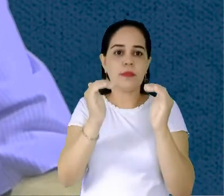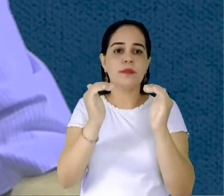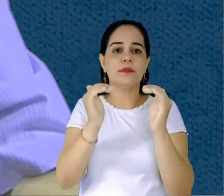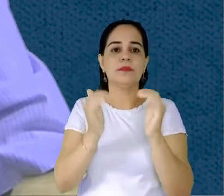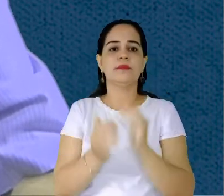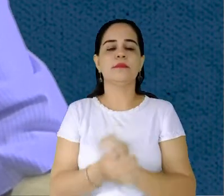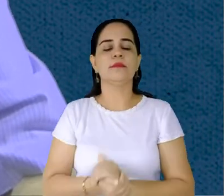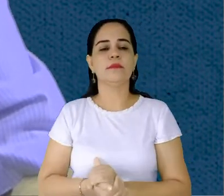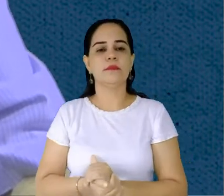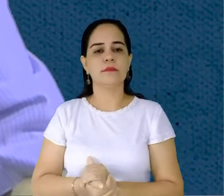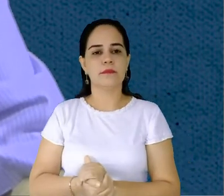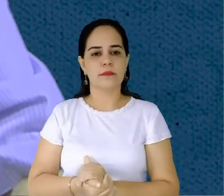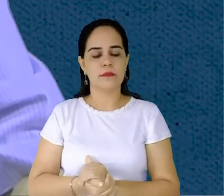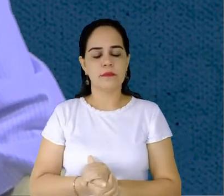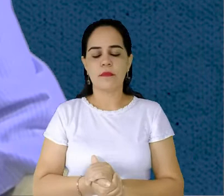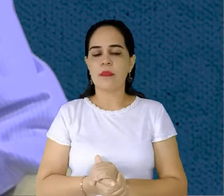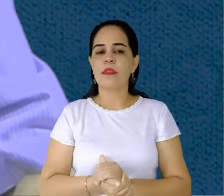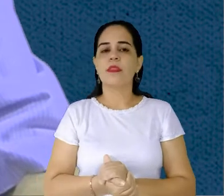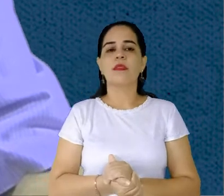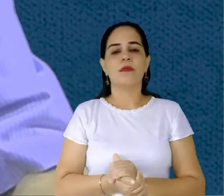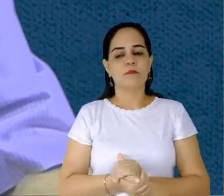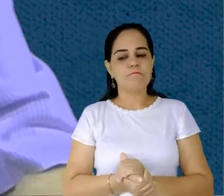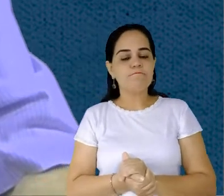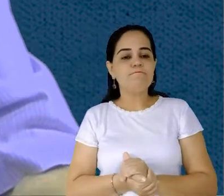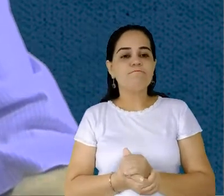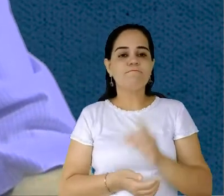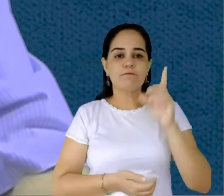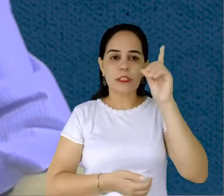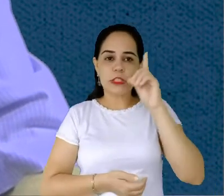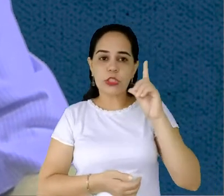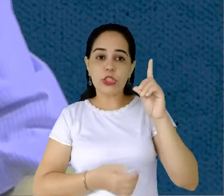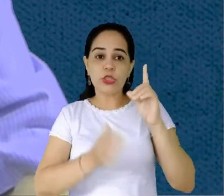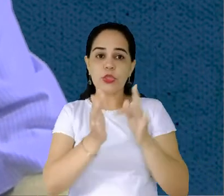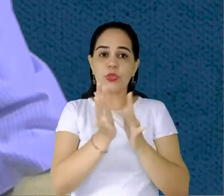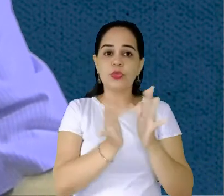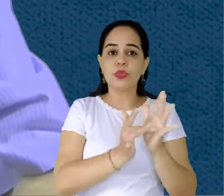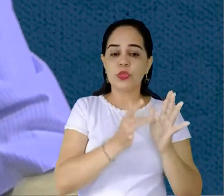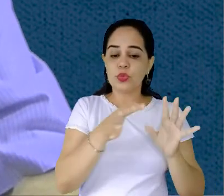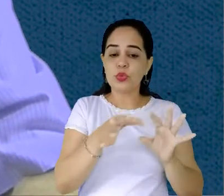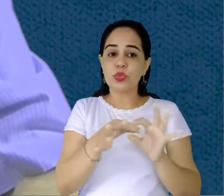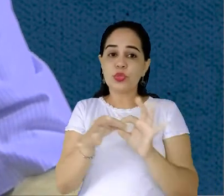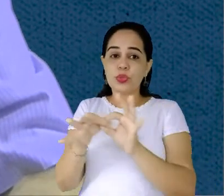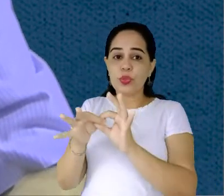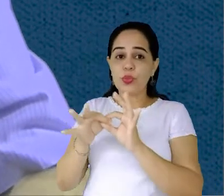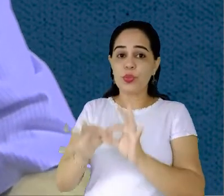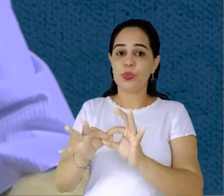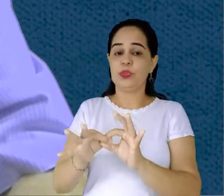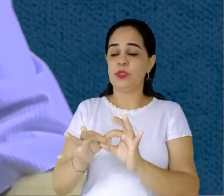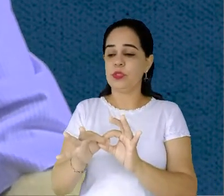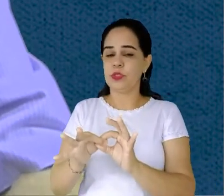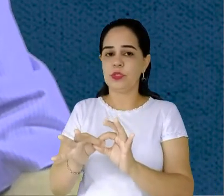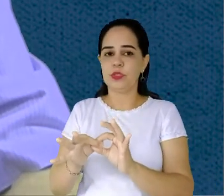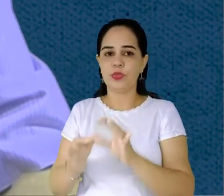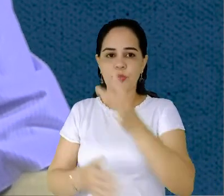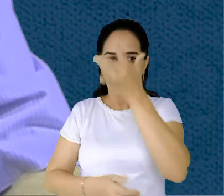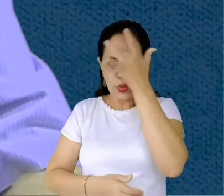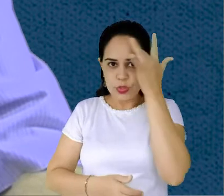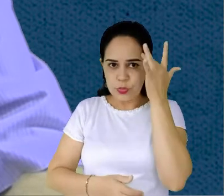nós viremos e faremos nele nossa morada. Vejam que profundo é isto.